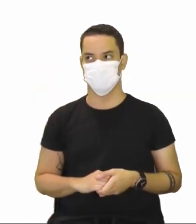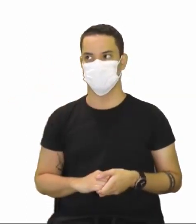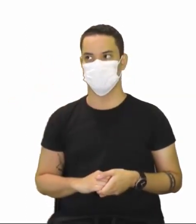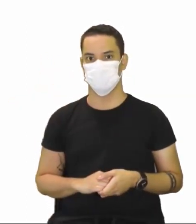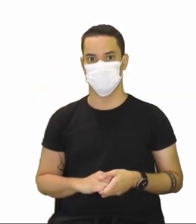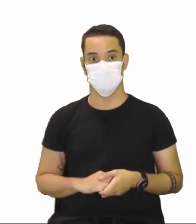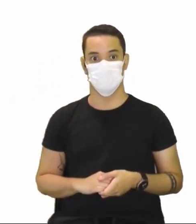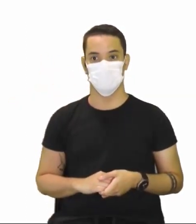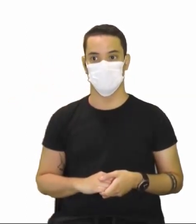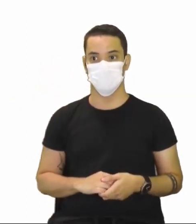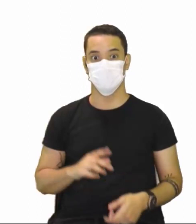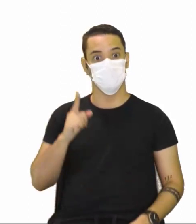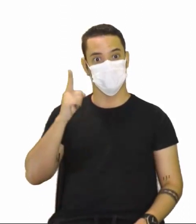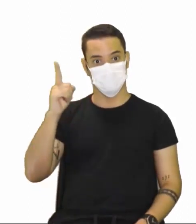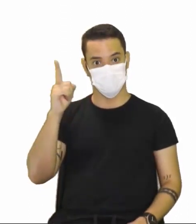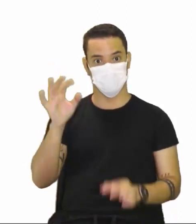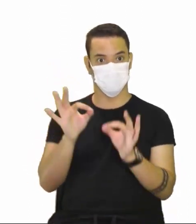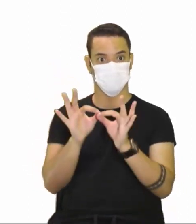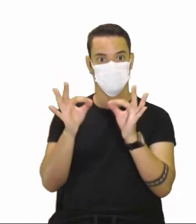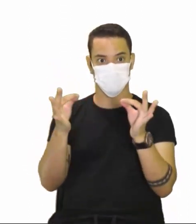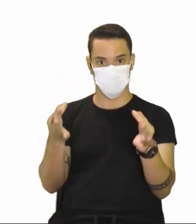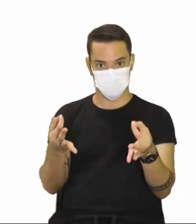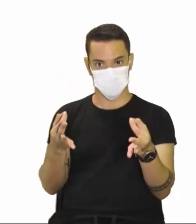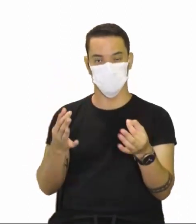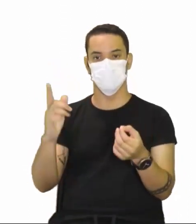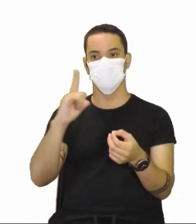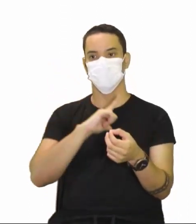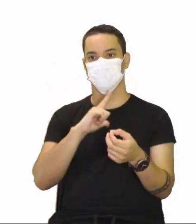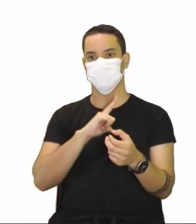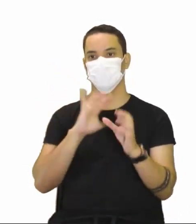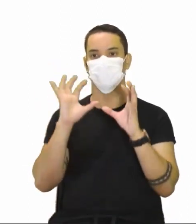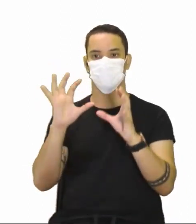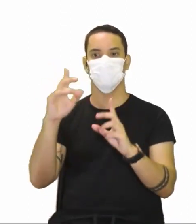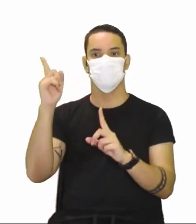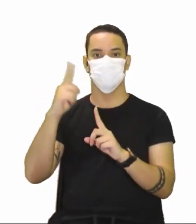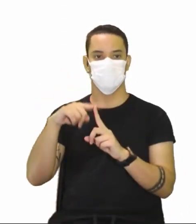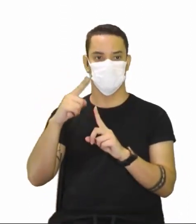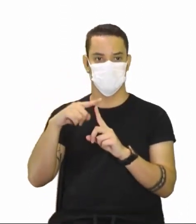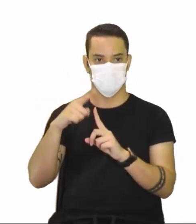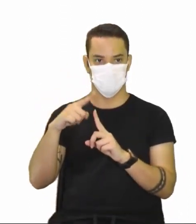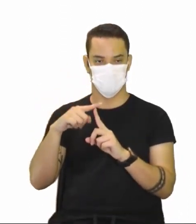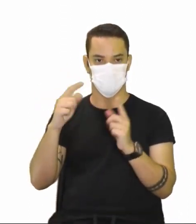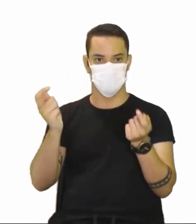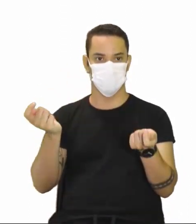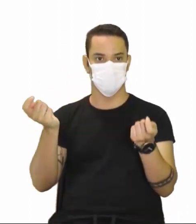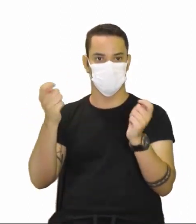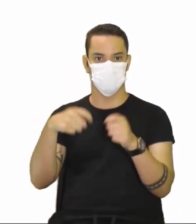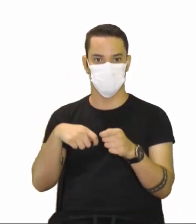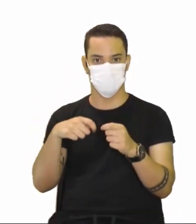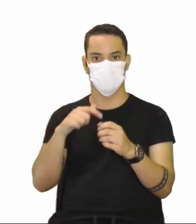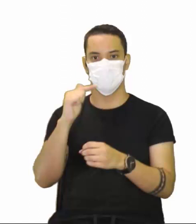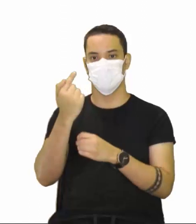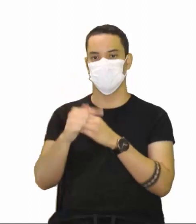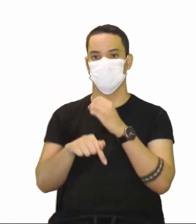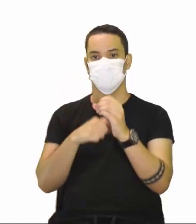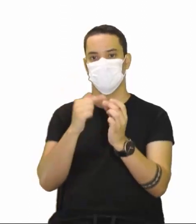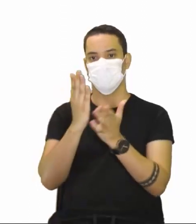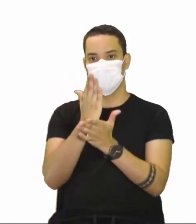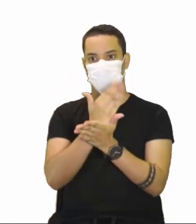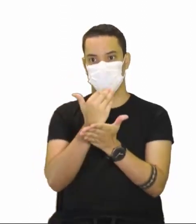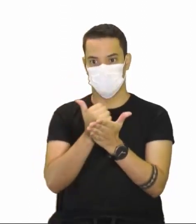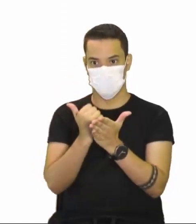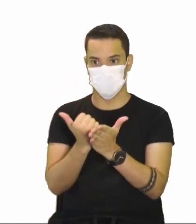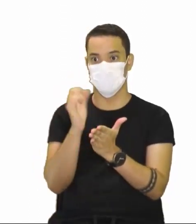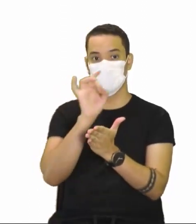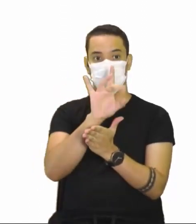Quanto à ligação covalente simples, nós temos que, nesse tipo de ligação covalente, os átomos dividem um